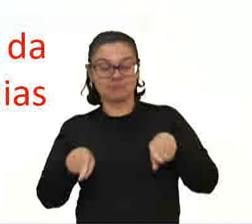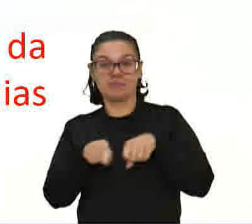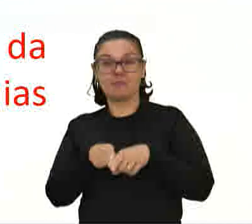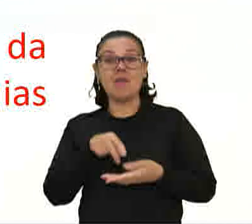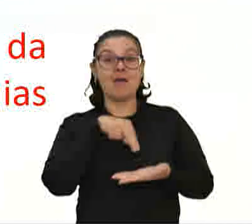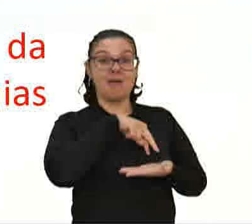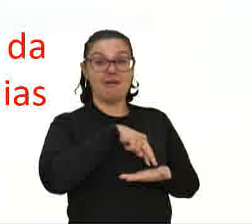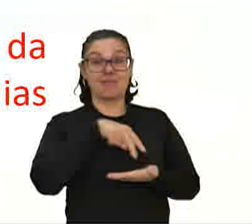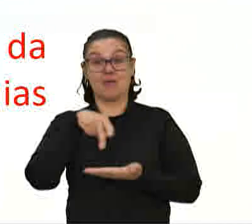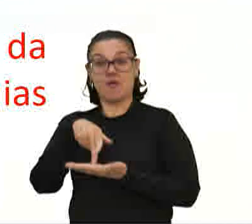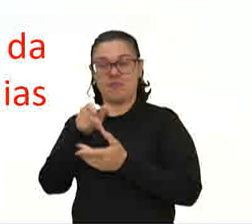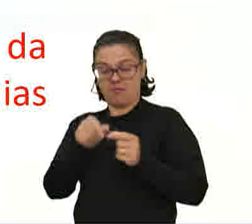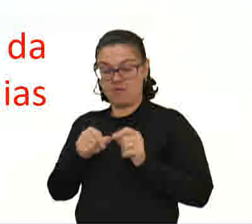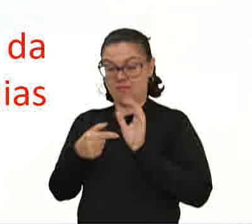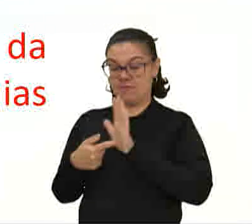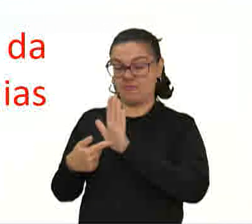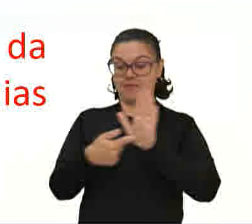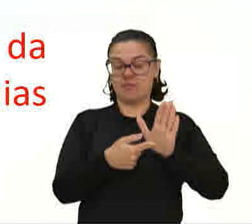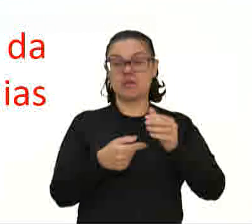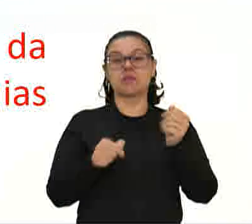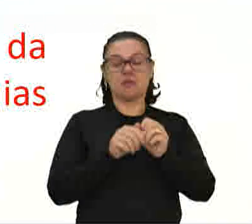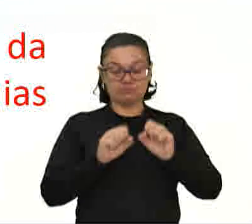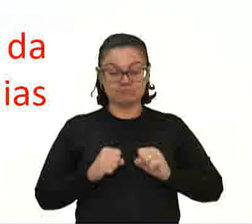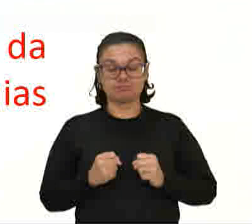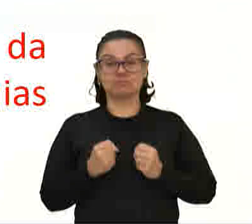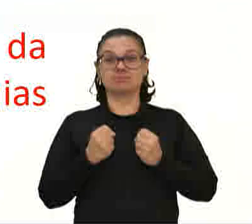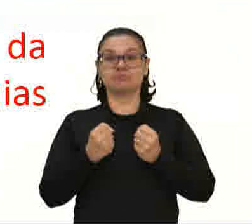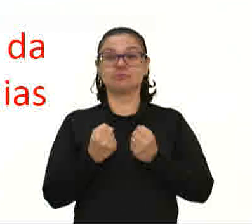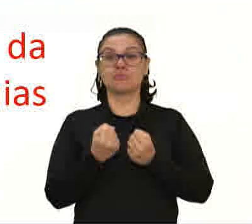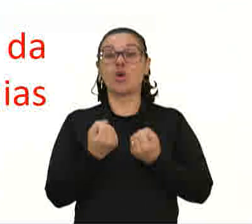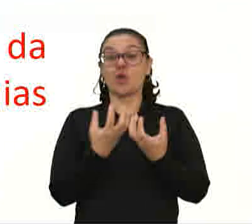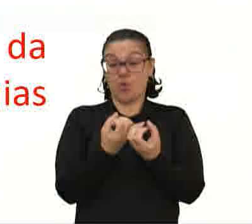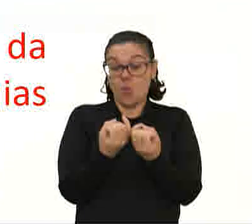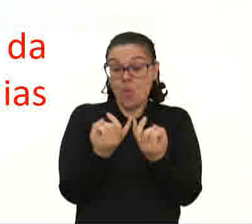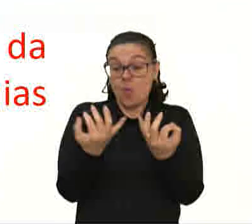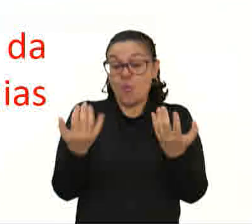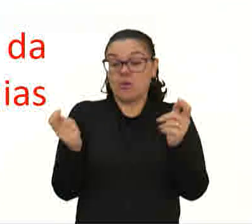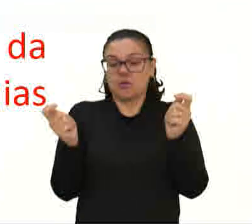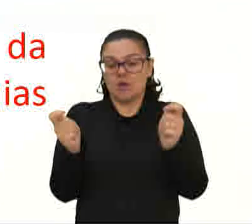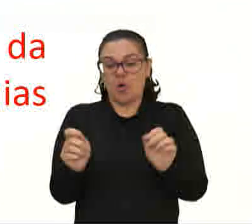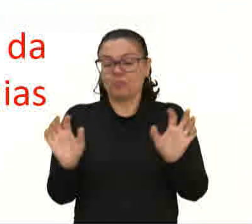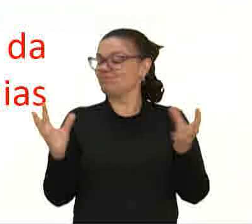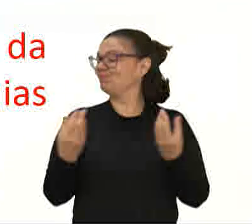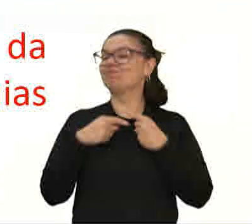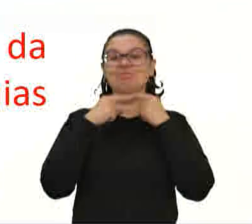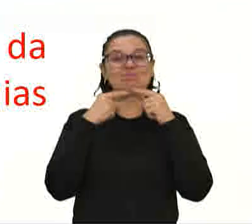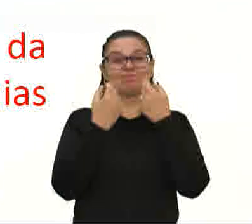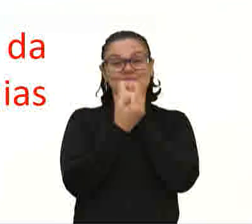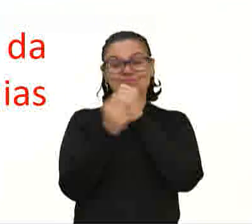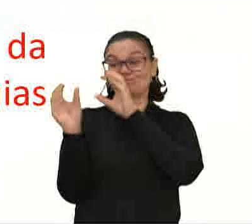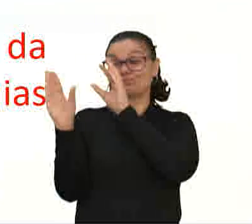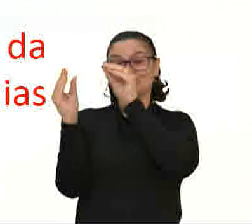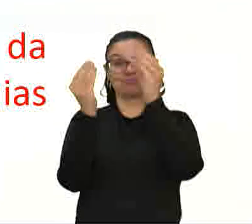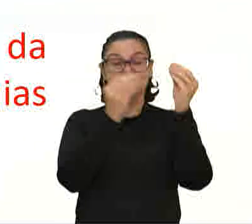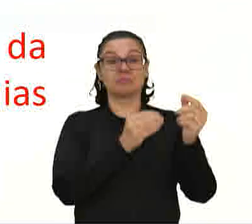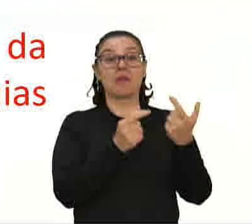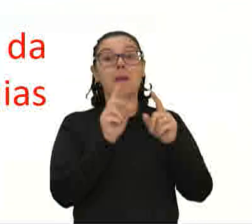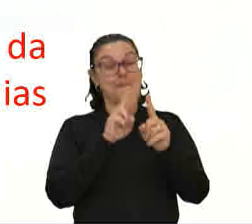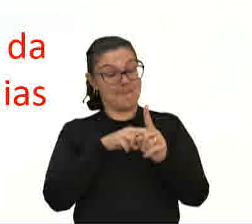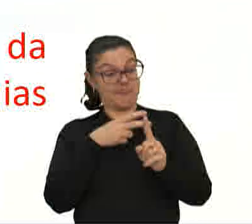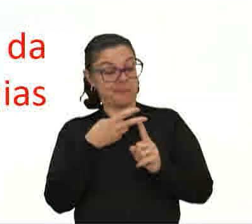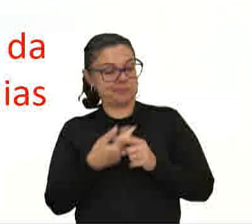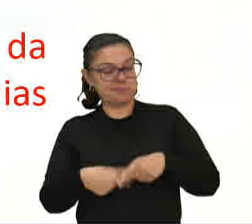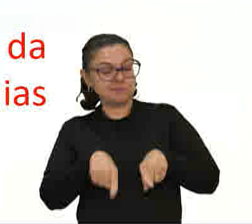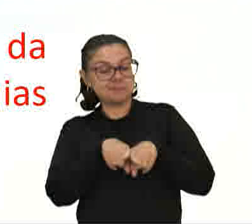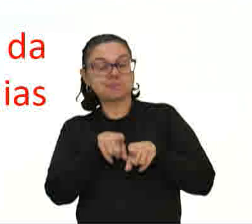anafórica produz, ou de intensificar quantitativamente o incontável. Ademais, além